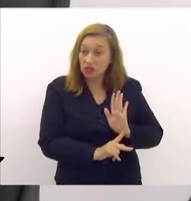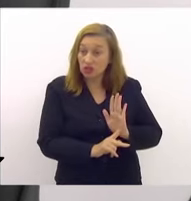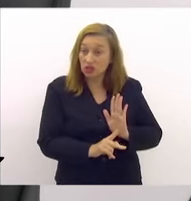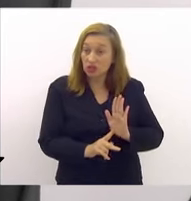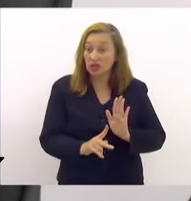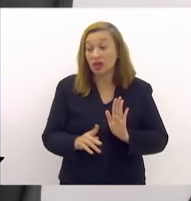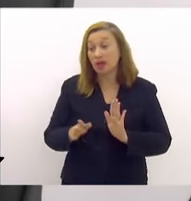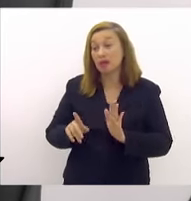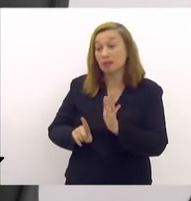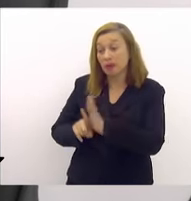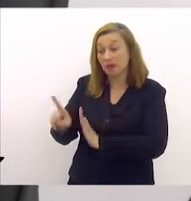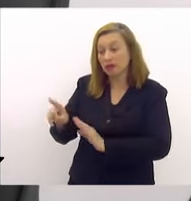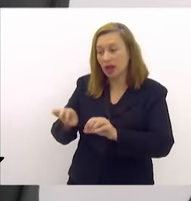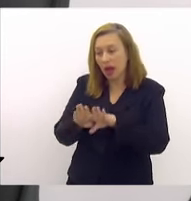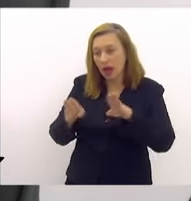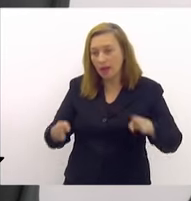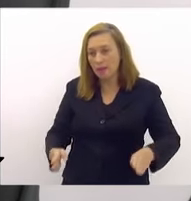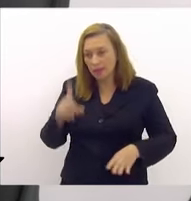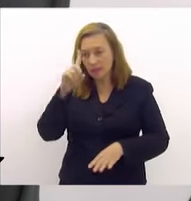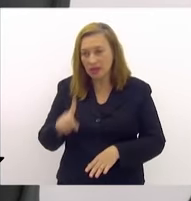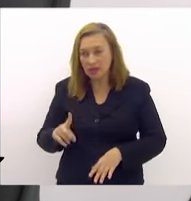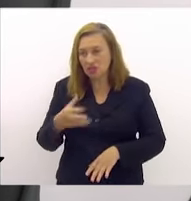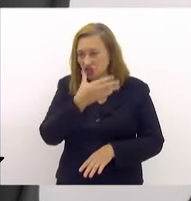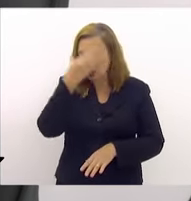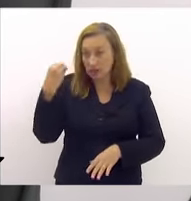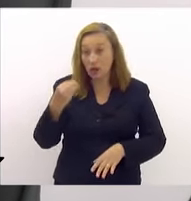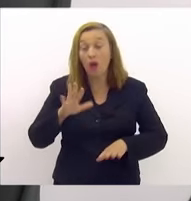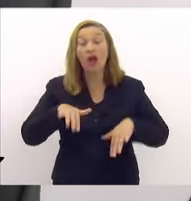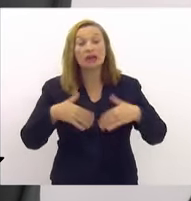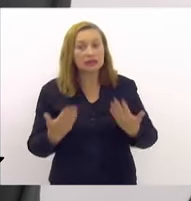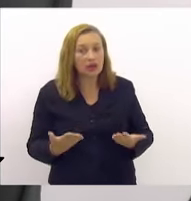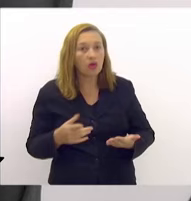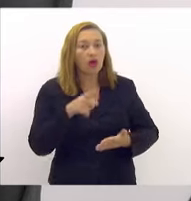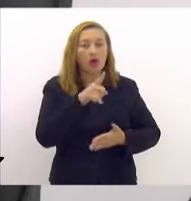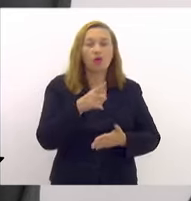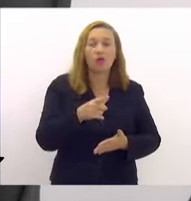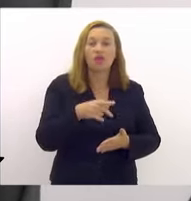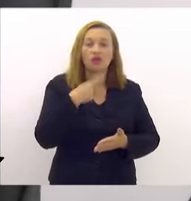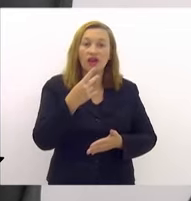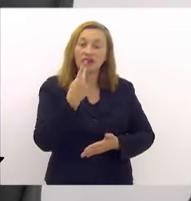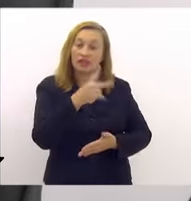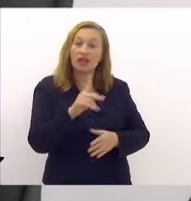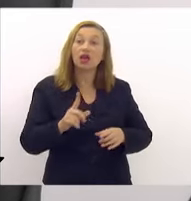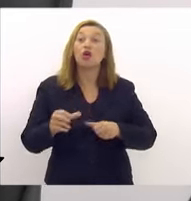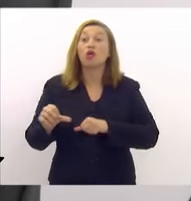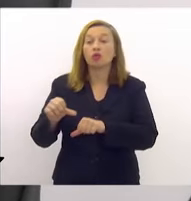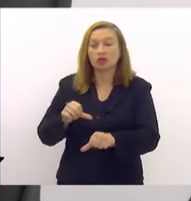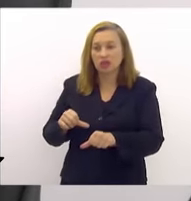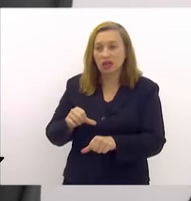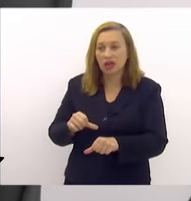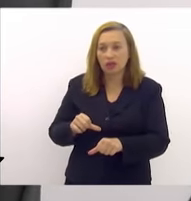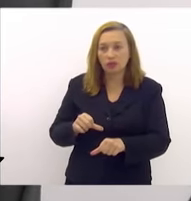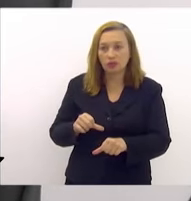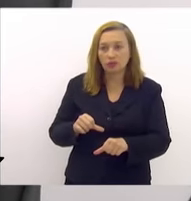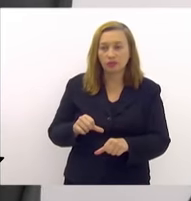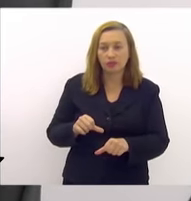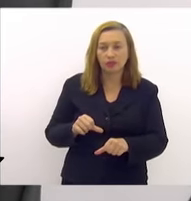por algum acaso, não cumpriu esse desarquivamento, aí assiste razão o deputado Serafini. Caso contrário, prevalece